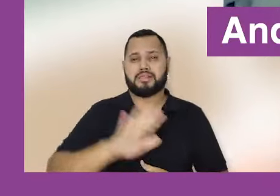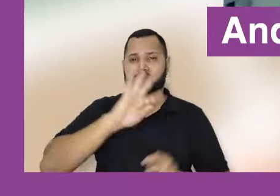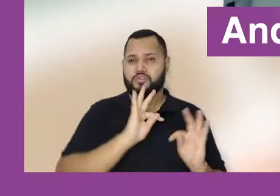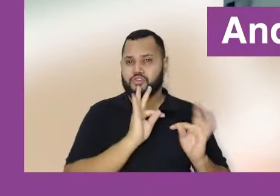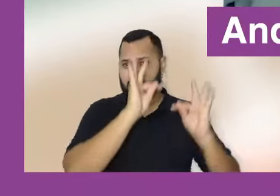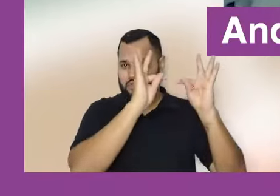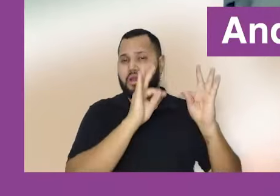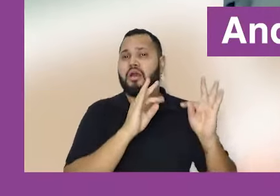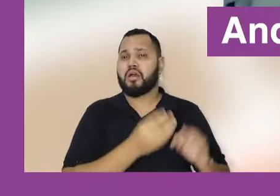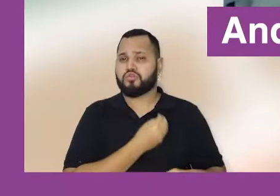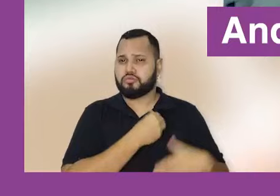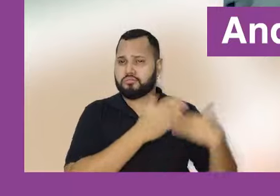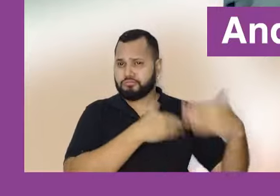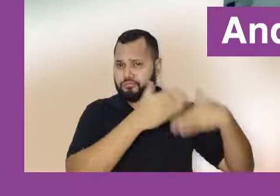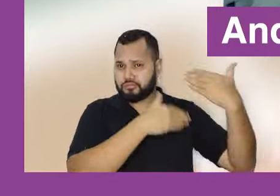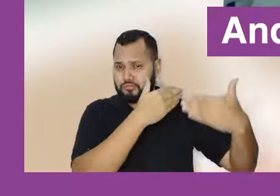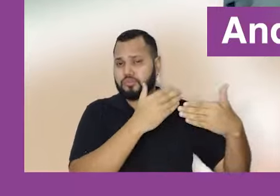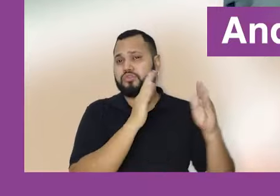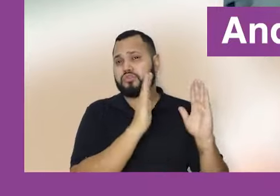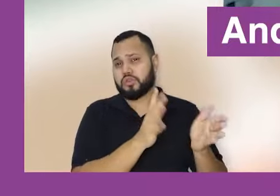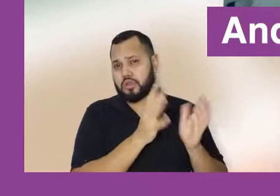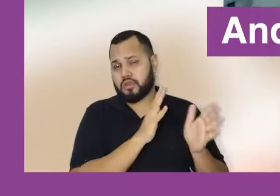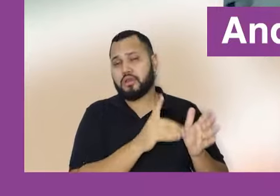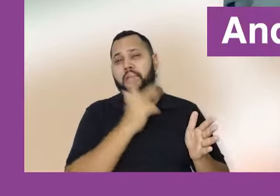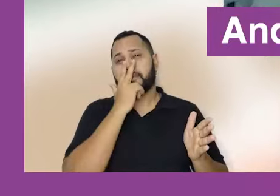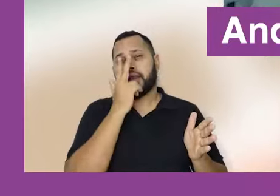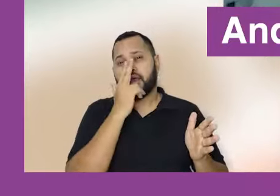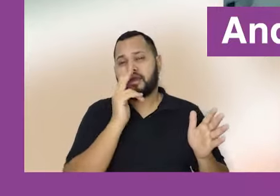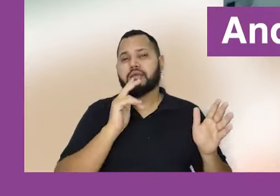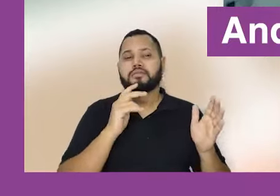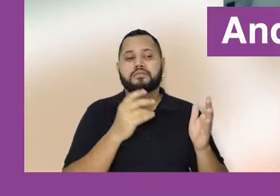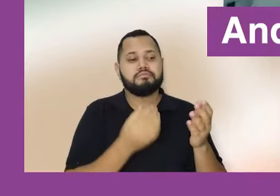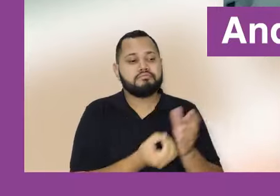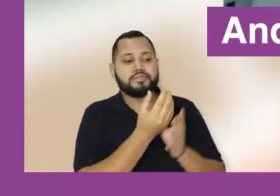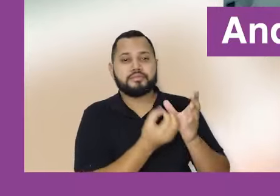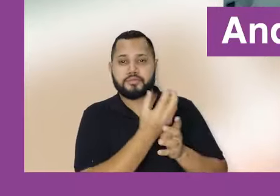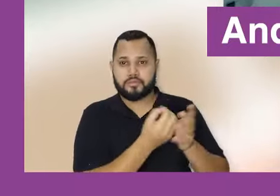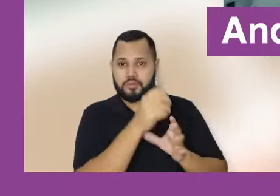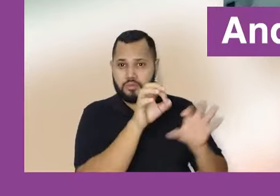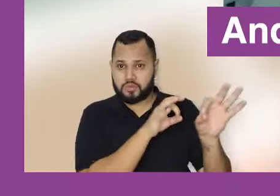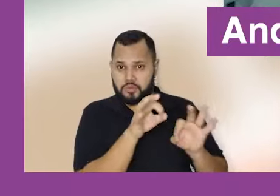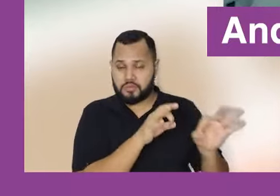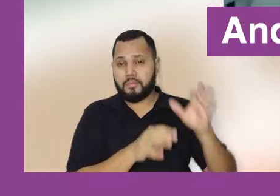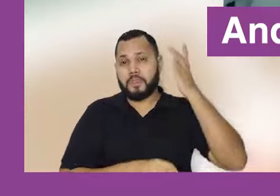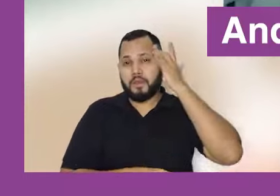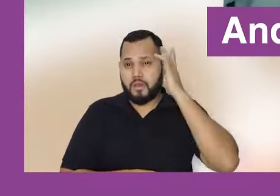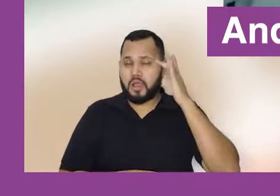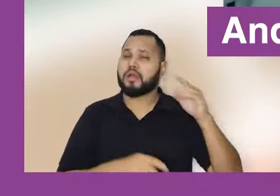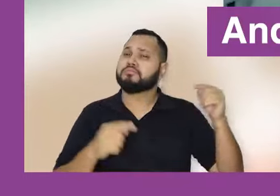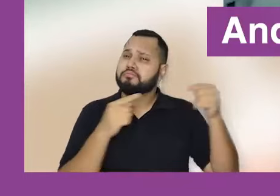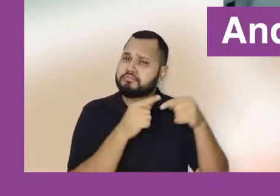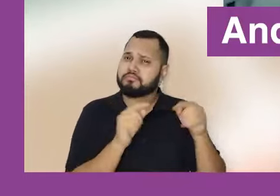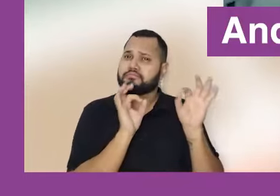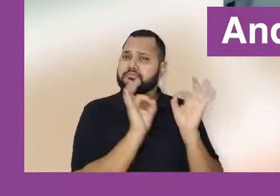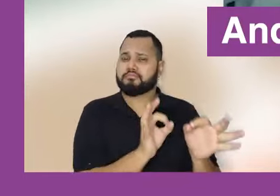em algumas coisas que que começam a ir a ser formatadas e acho que isso sem dúvida